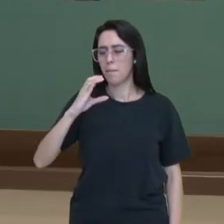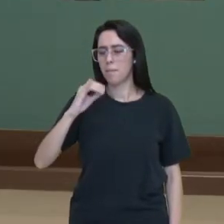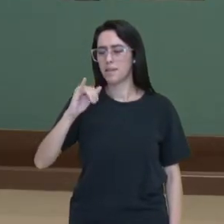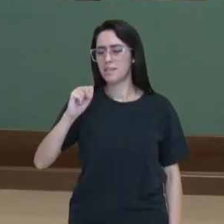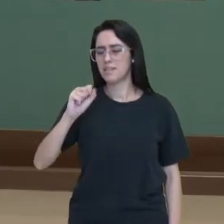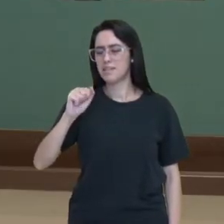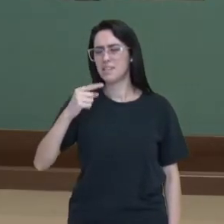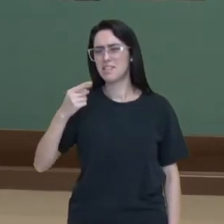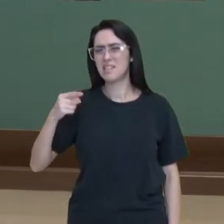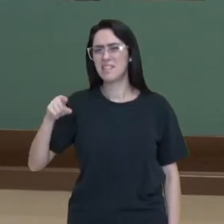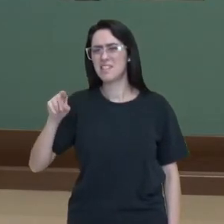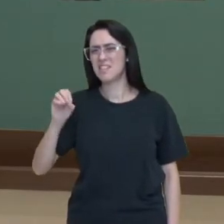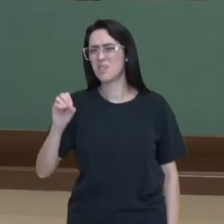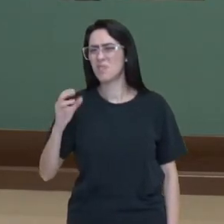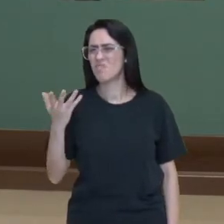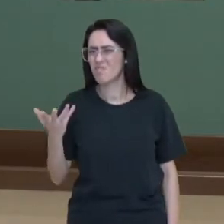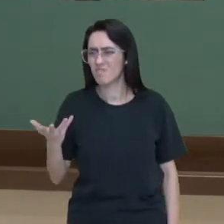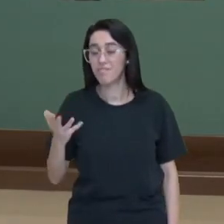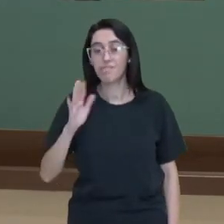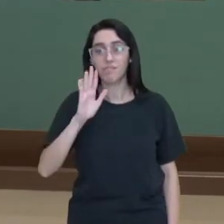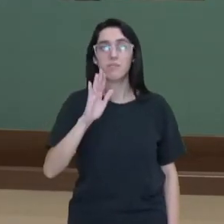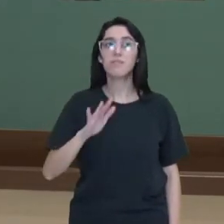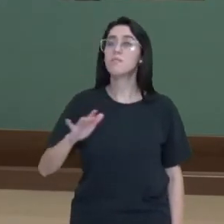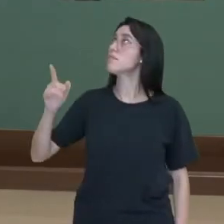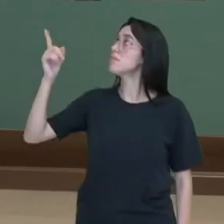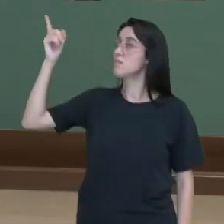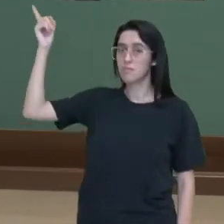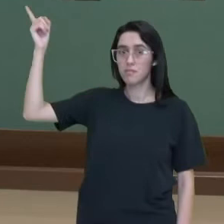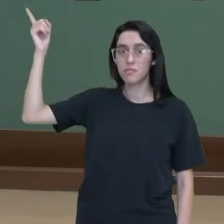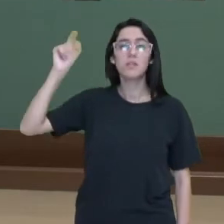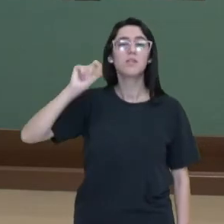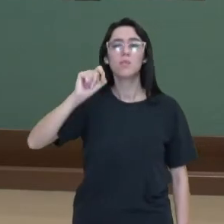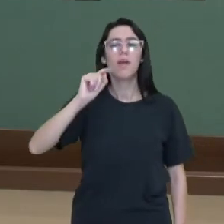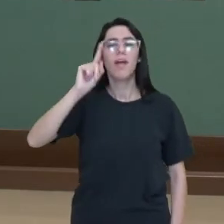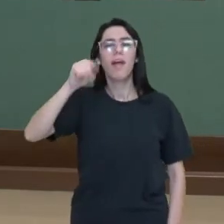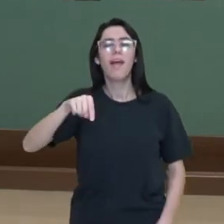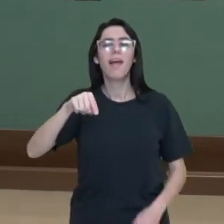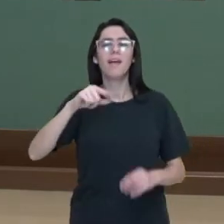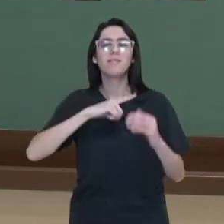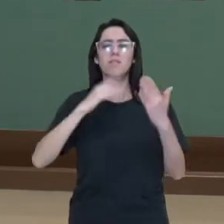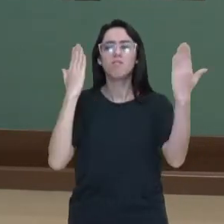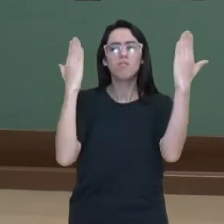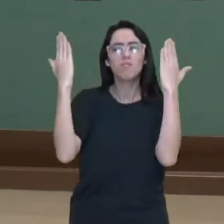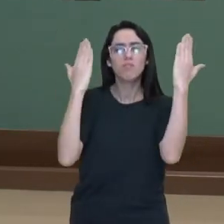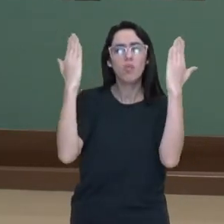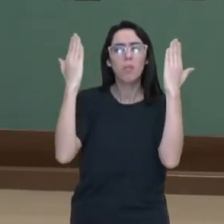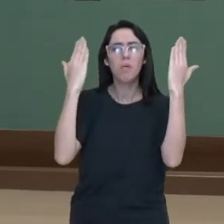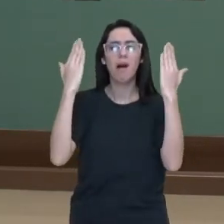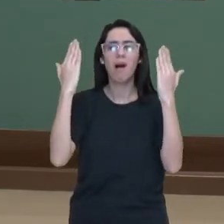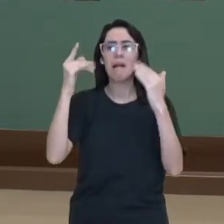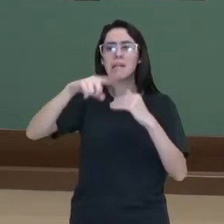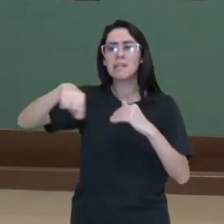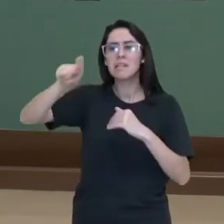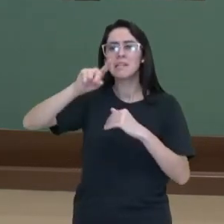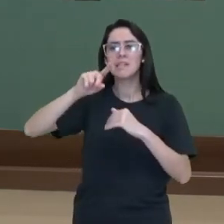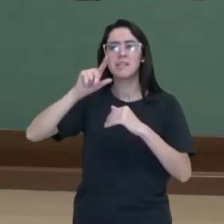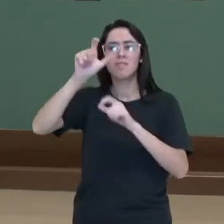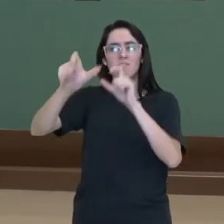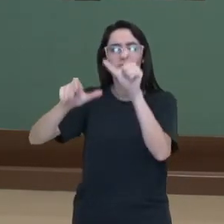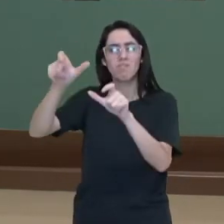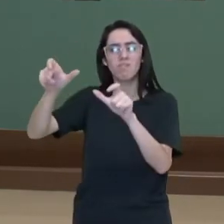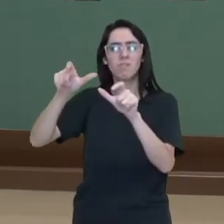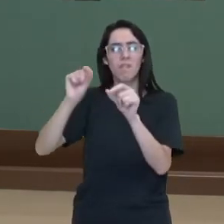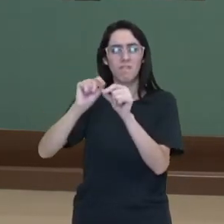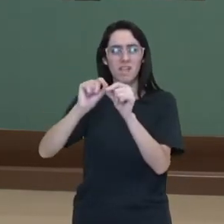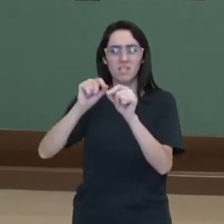esportes de marca são aqueles que comparam resultados registrados em segundos, em metros ou